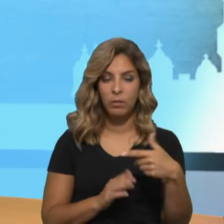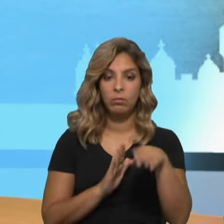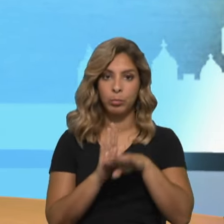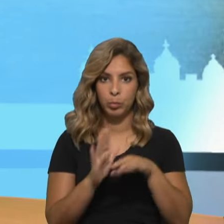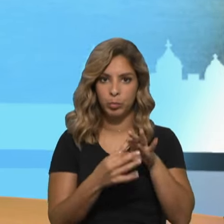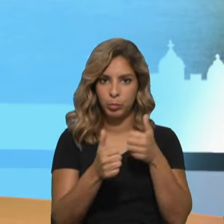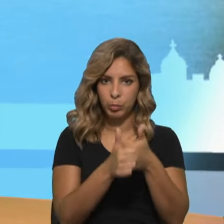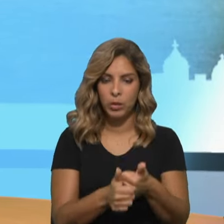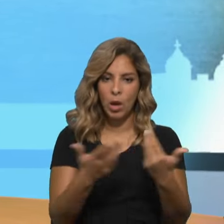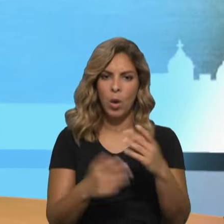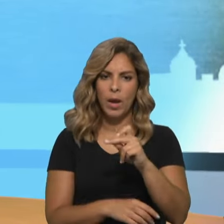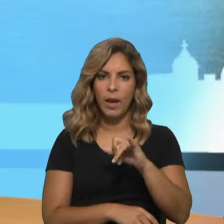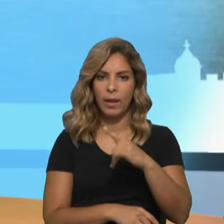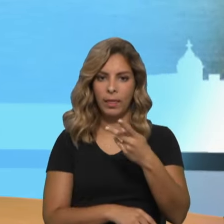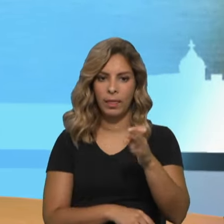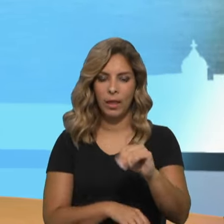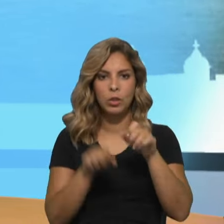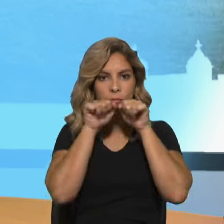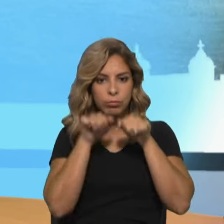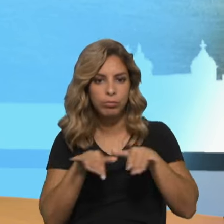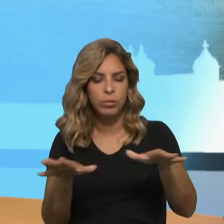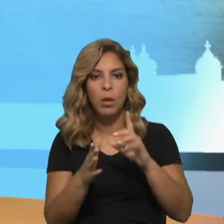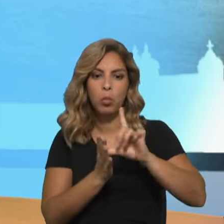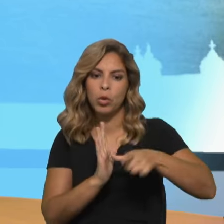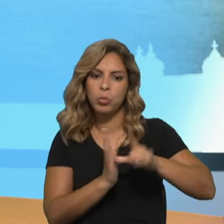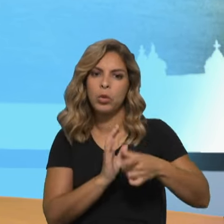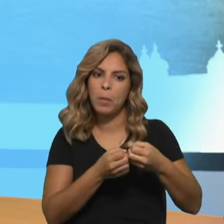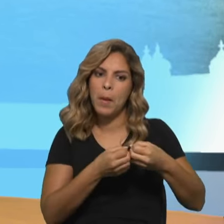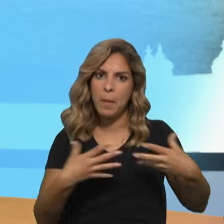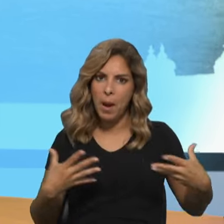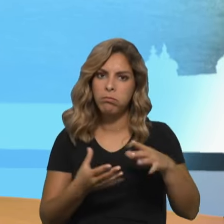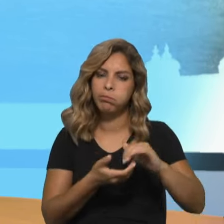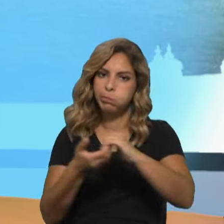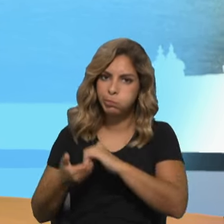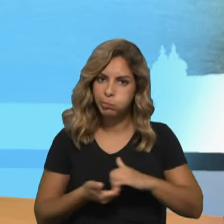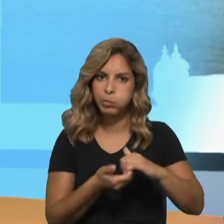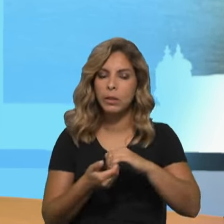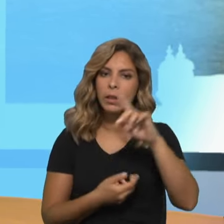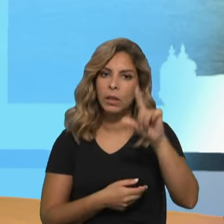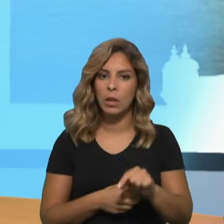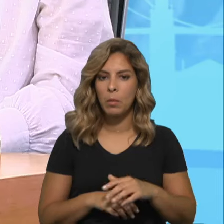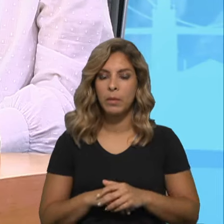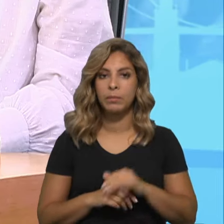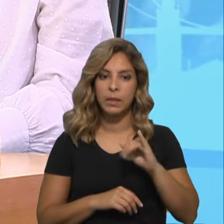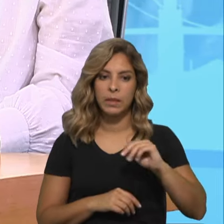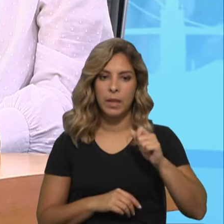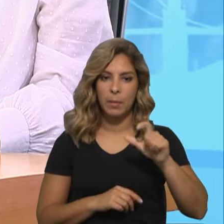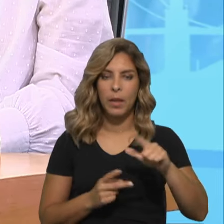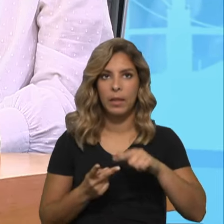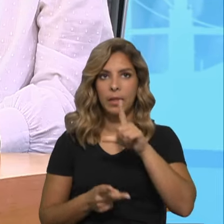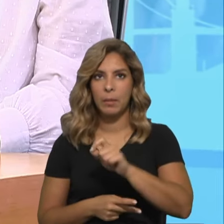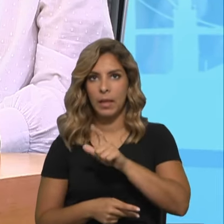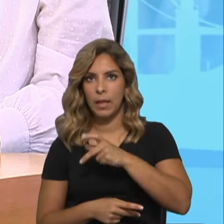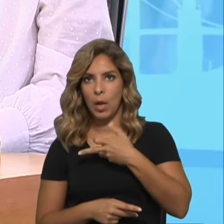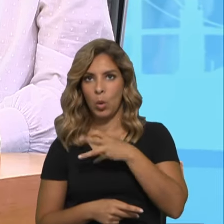uma relação que ganha expressão em muitos projetos solidários estão connosco Isabel Quintão e o Leandro